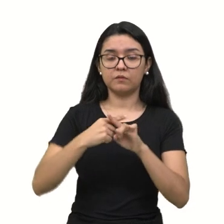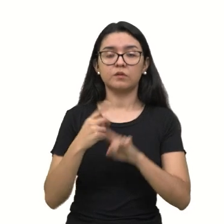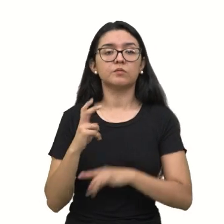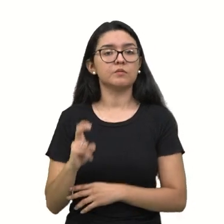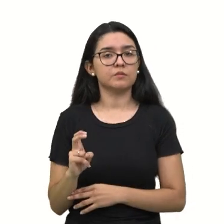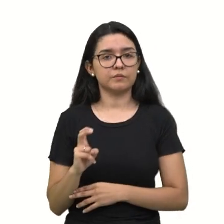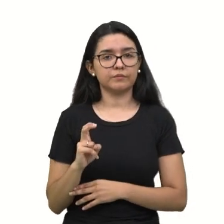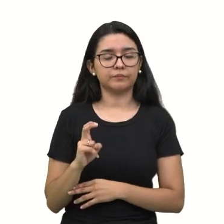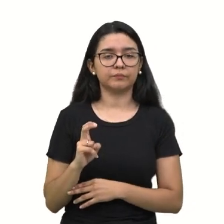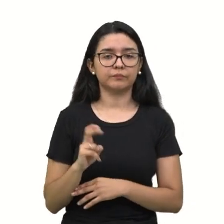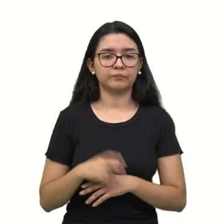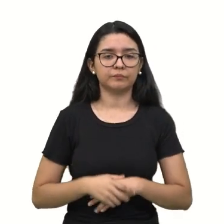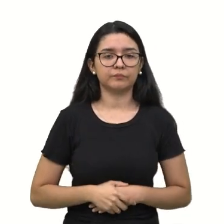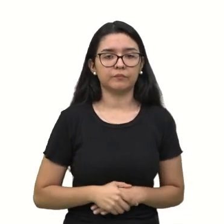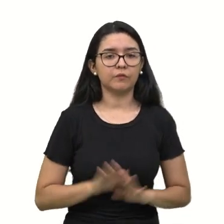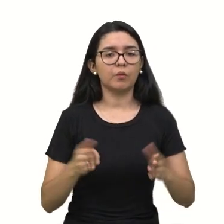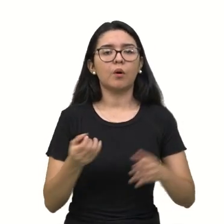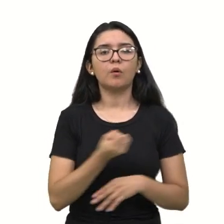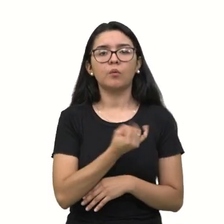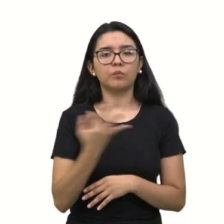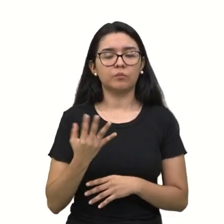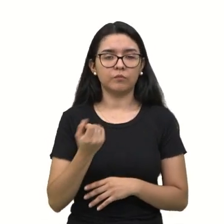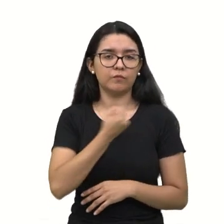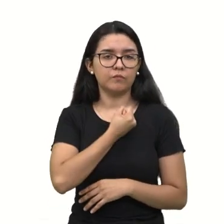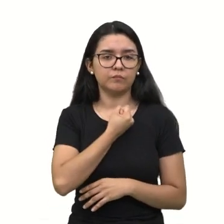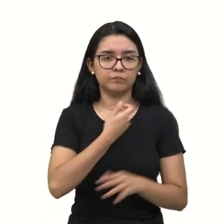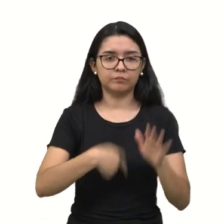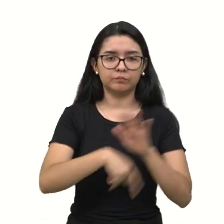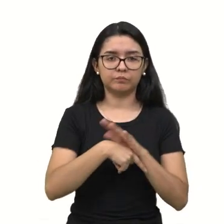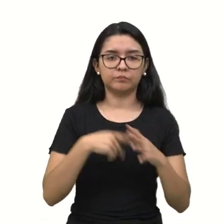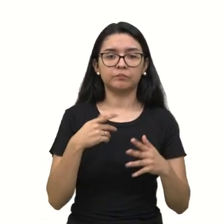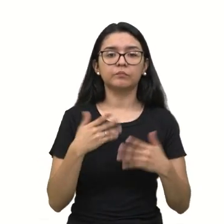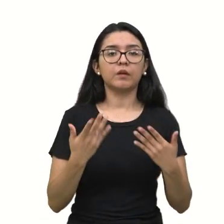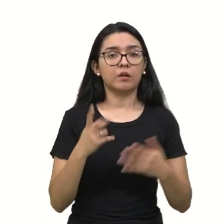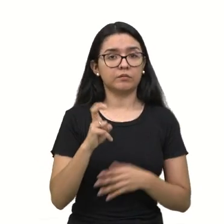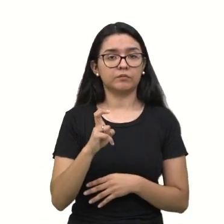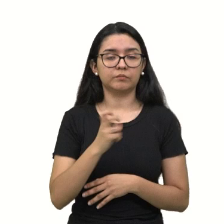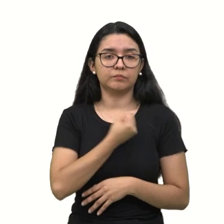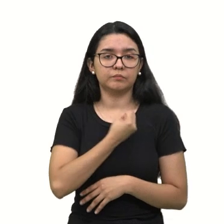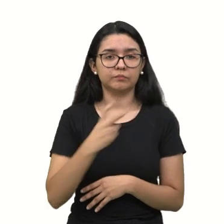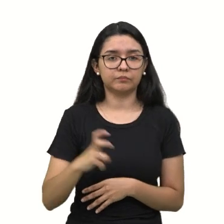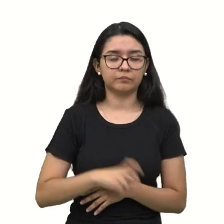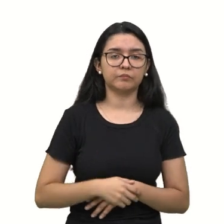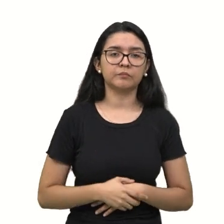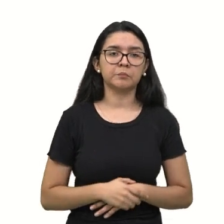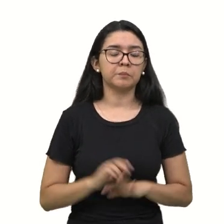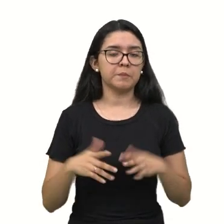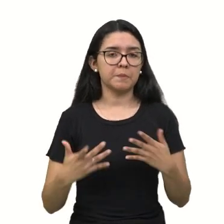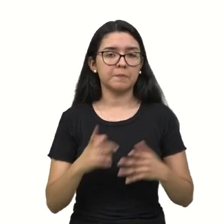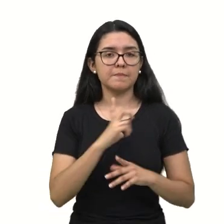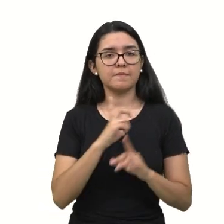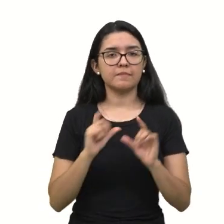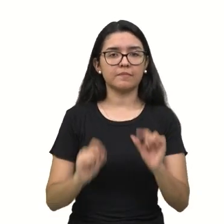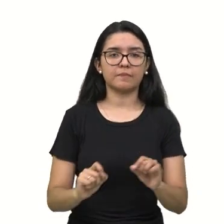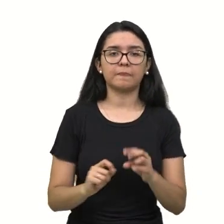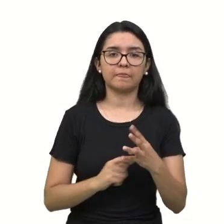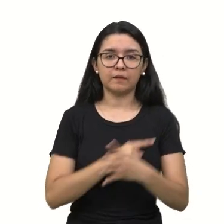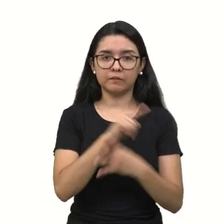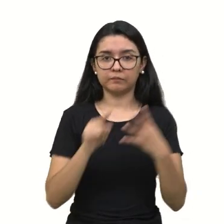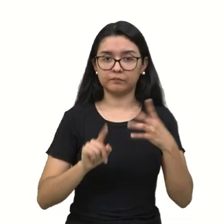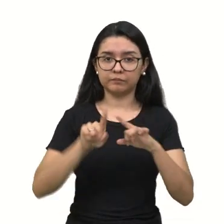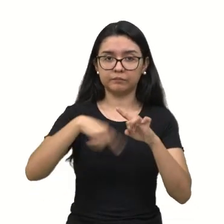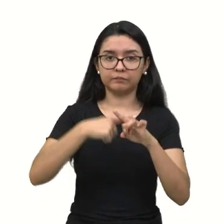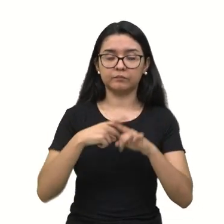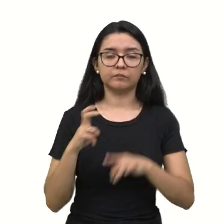vezes... Qual é o valor da parcela? 5. Então, 4 vezes